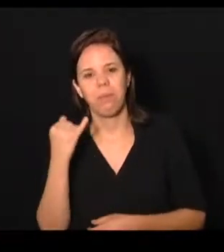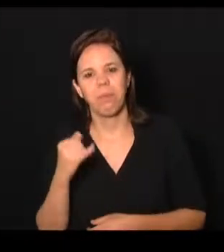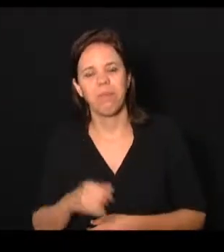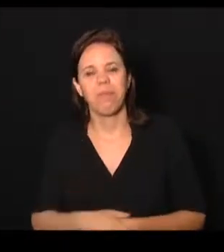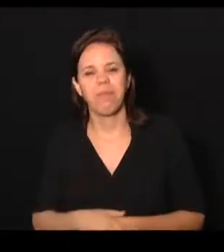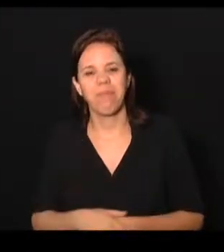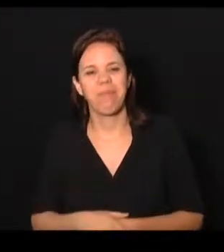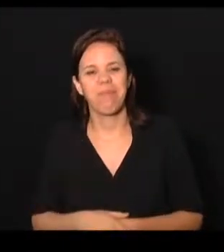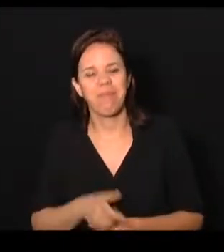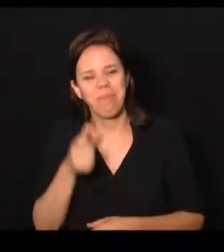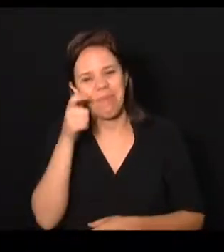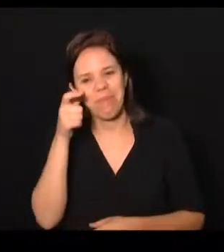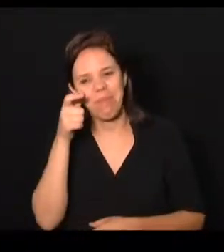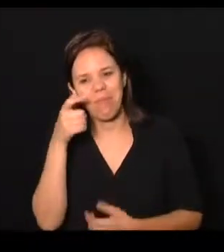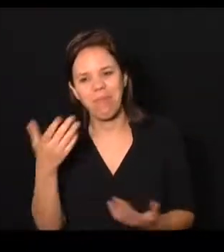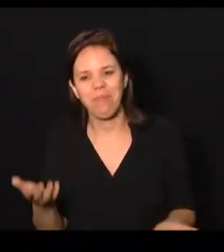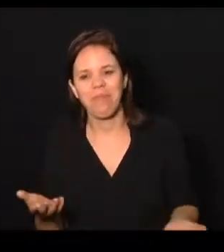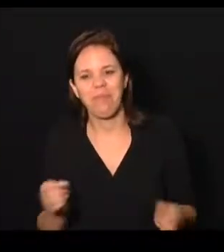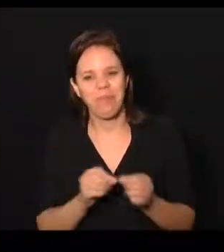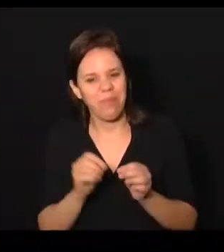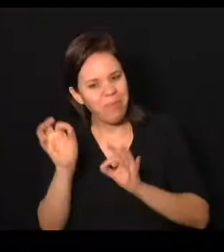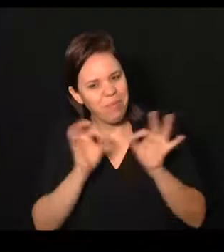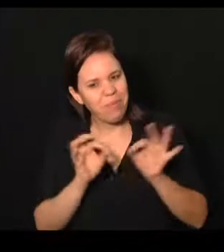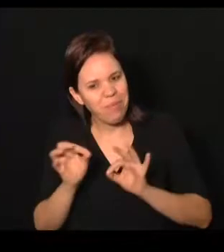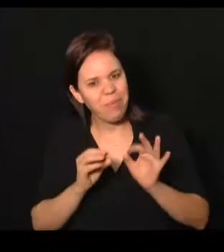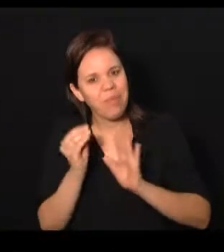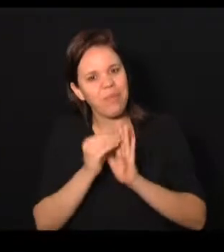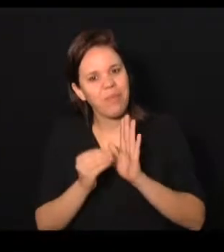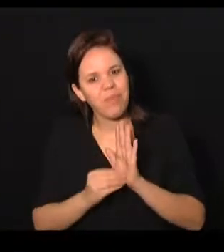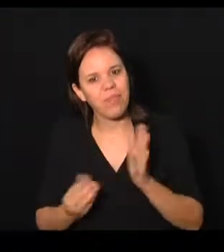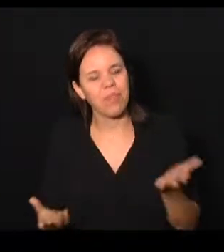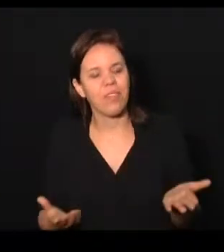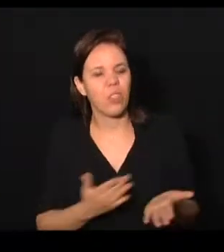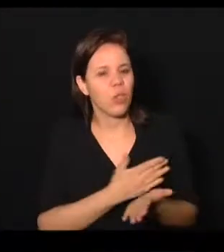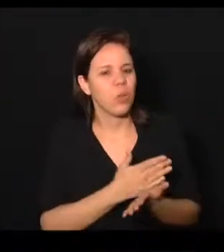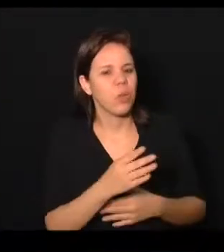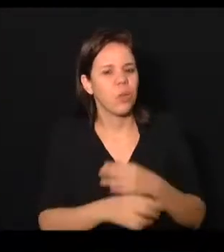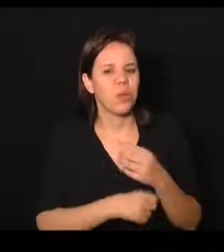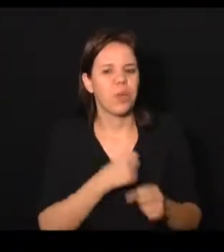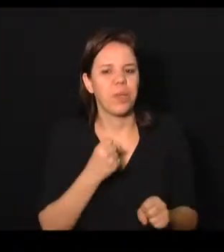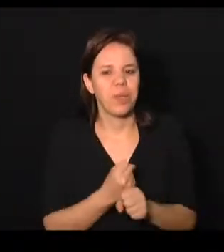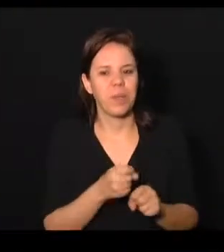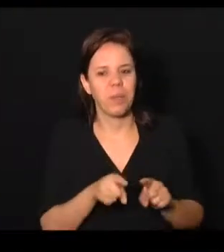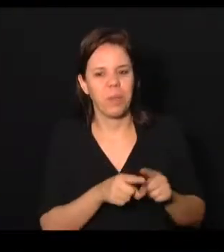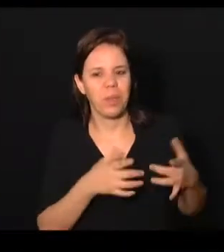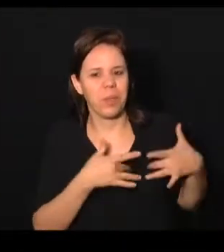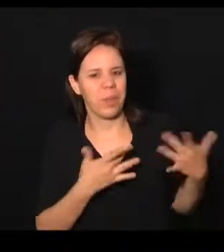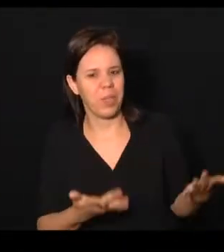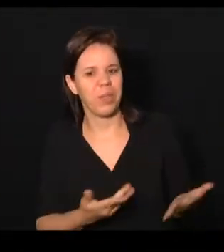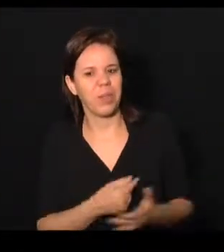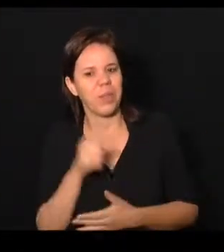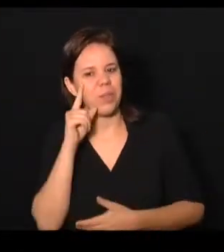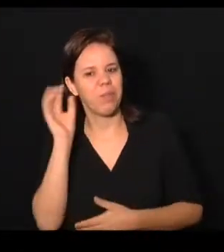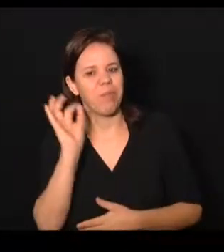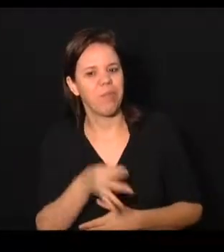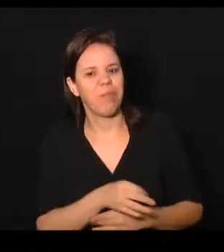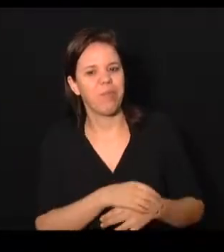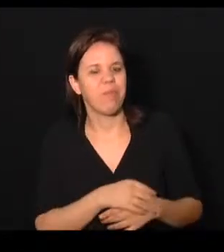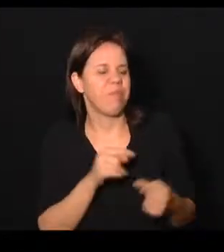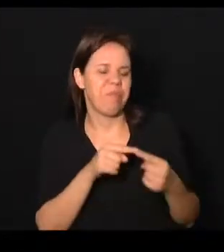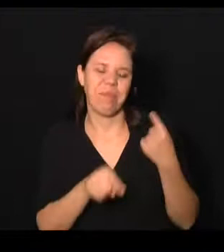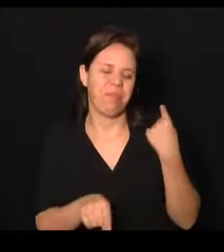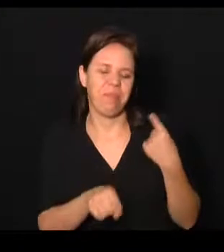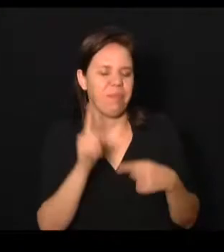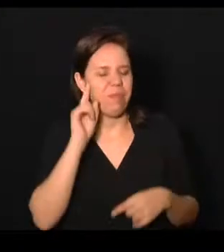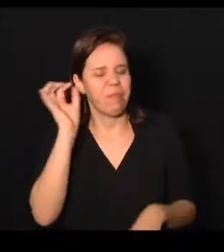ouvindo aqui, que faça o planejamento, logo no início do ano, as datas que você vai doar. Está certo que às vezes não bate certinho,